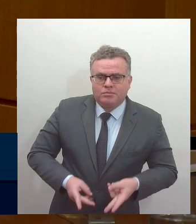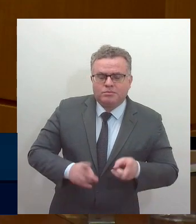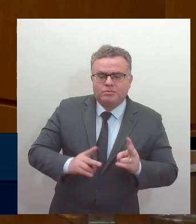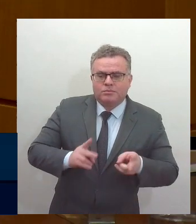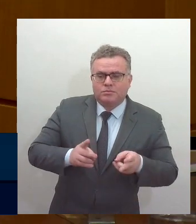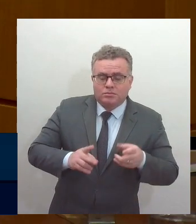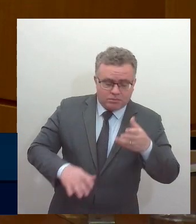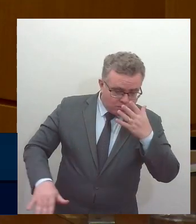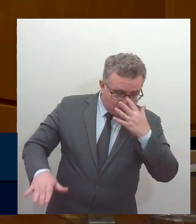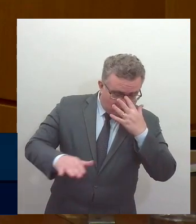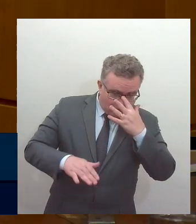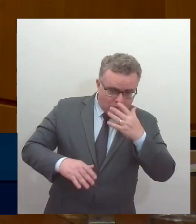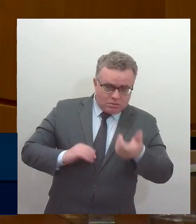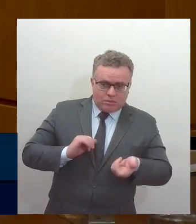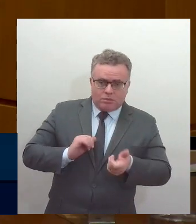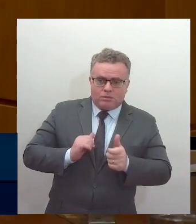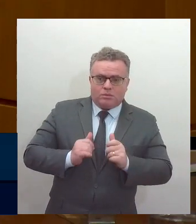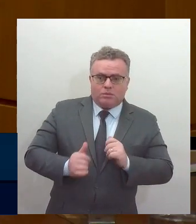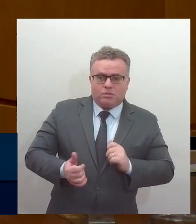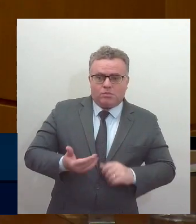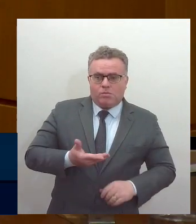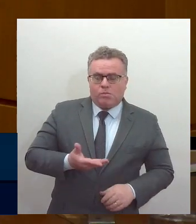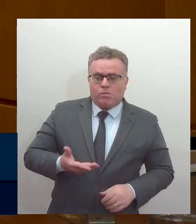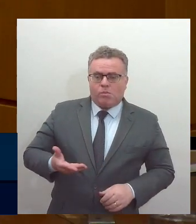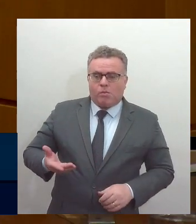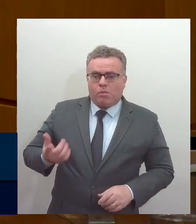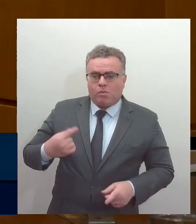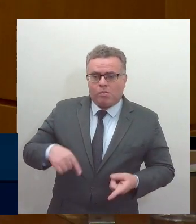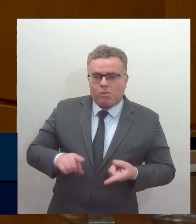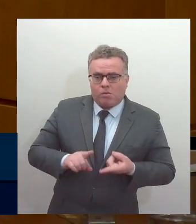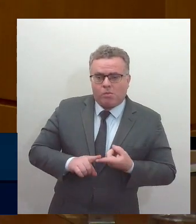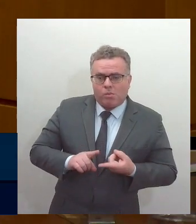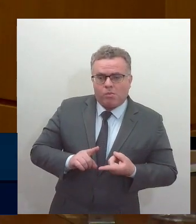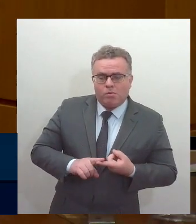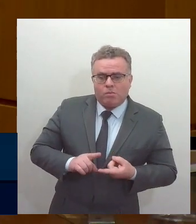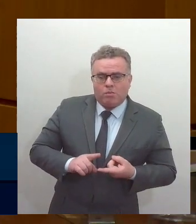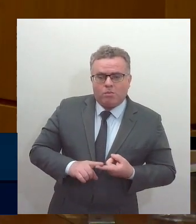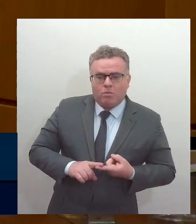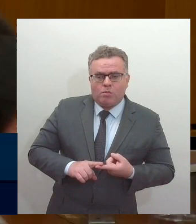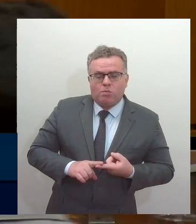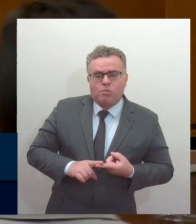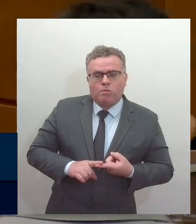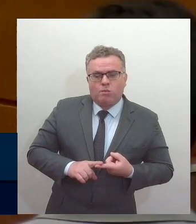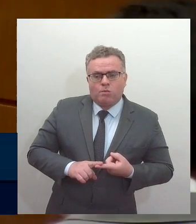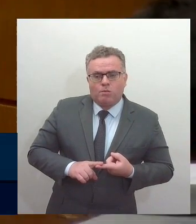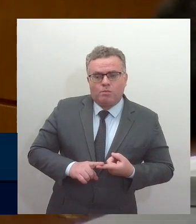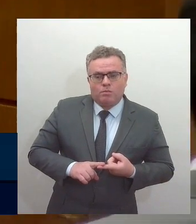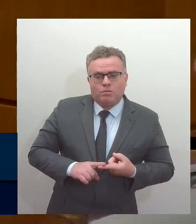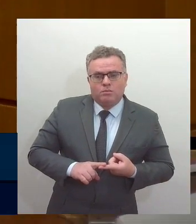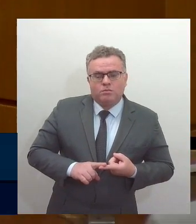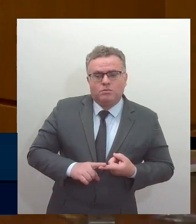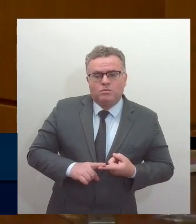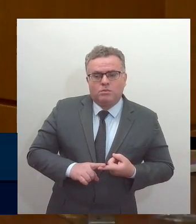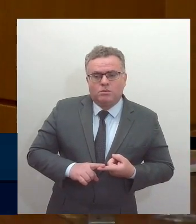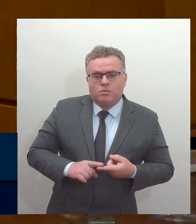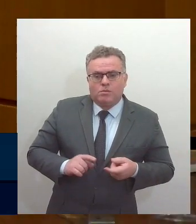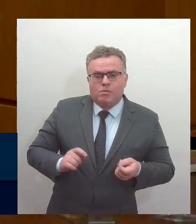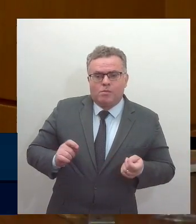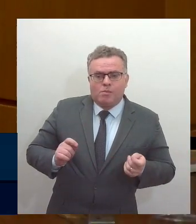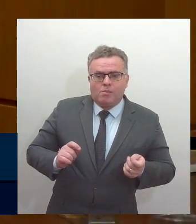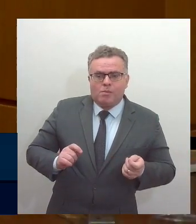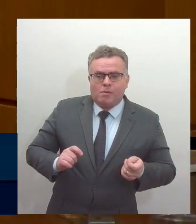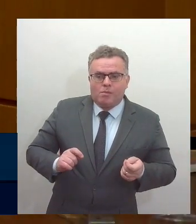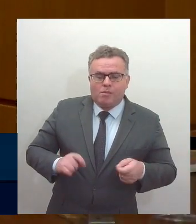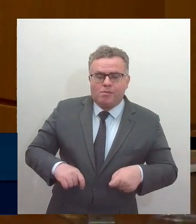estudantes, também para servir também para ali eventos culturais e religiosos